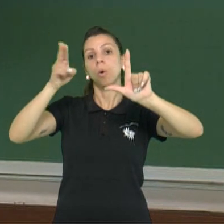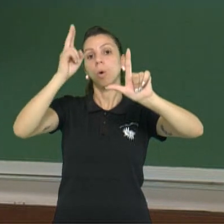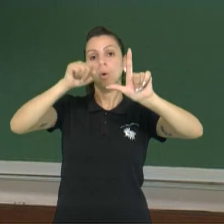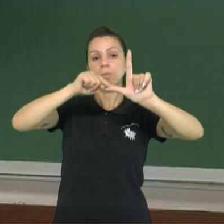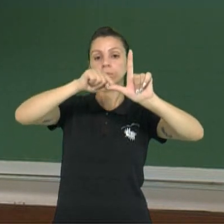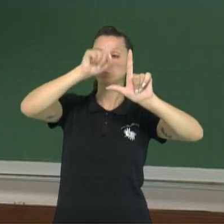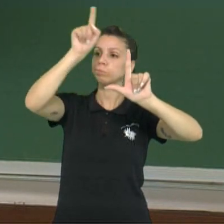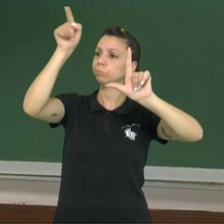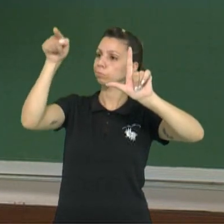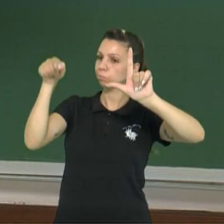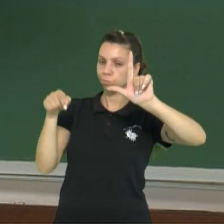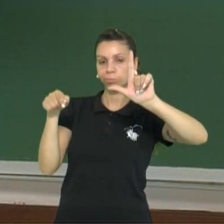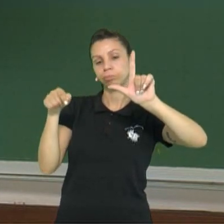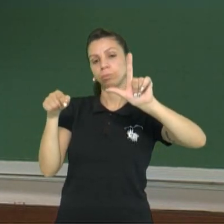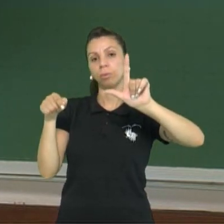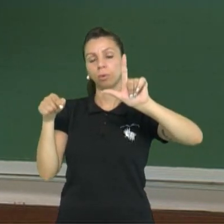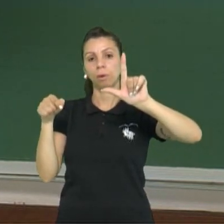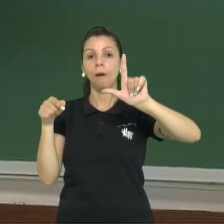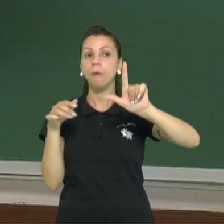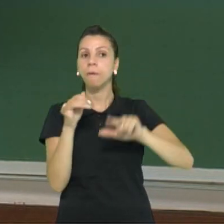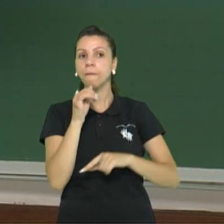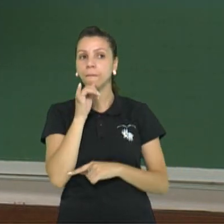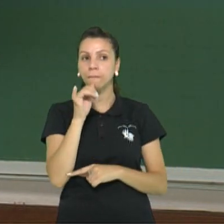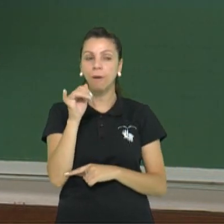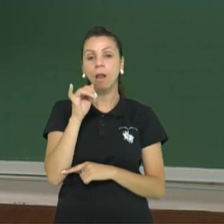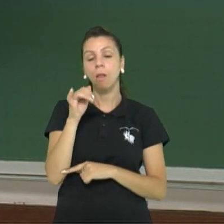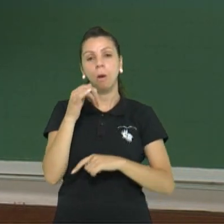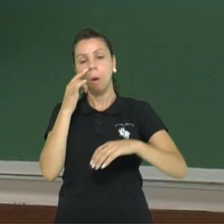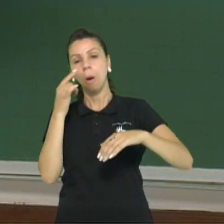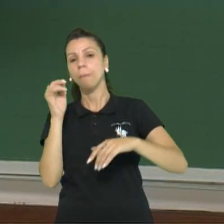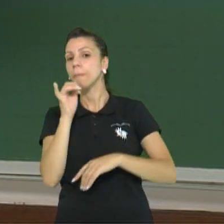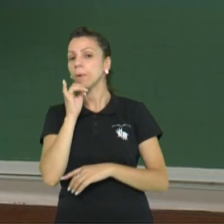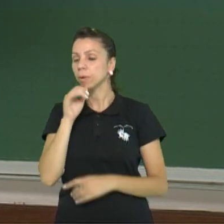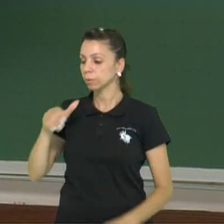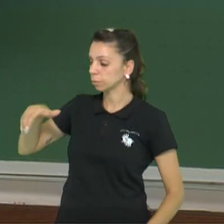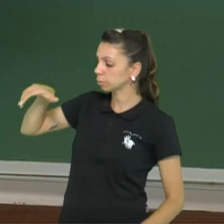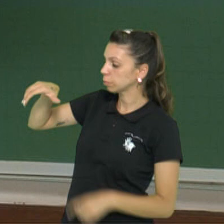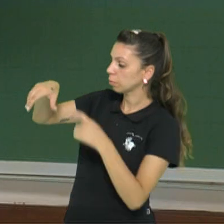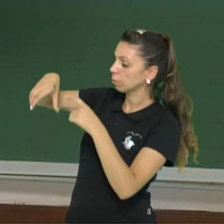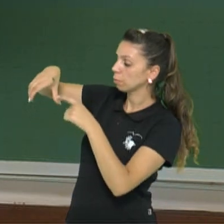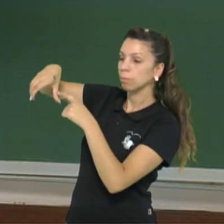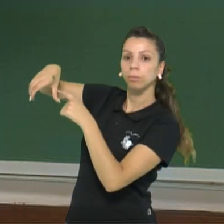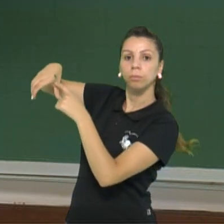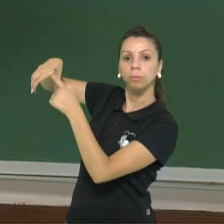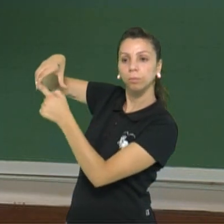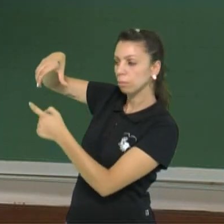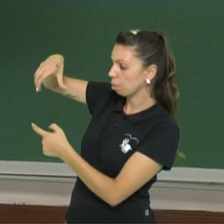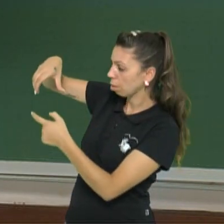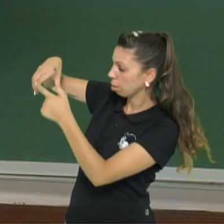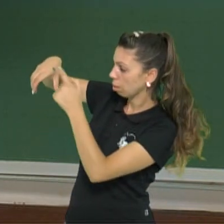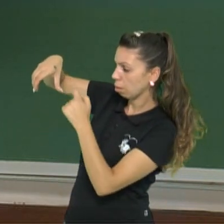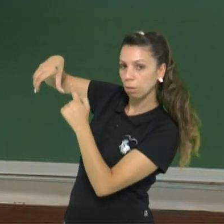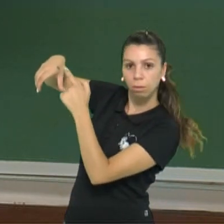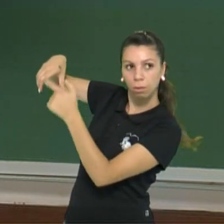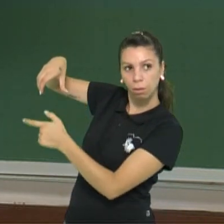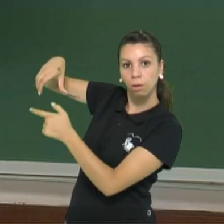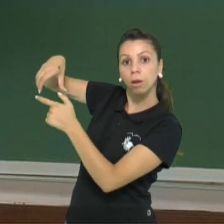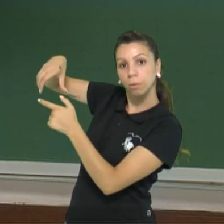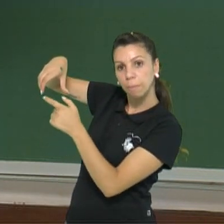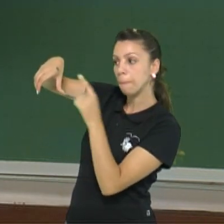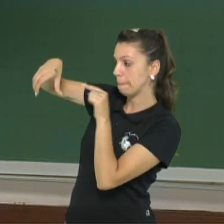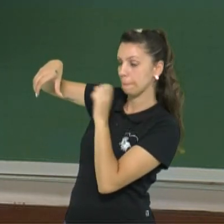baixo. Quando eu falo de concavidade, né, eu estou olhando aqui, é o meu interior da curva. Então, ele pode ser voltado